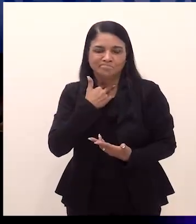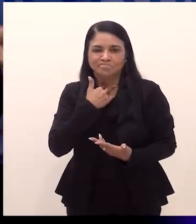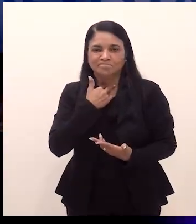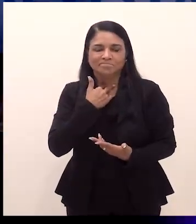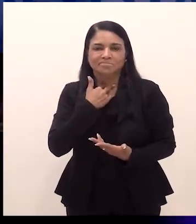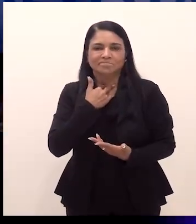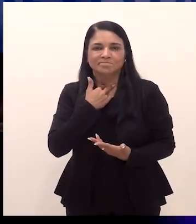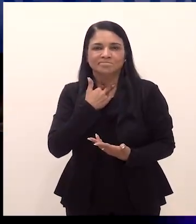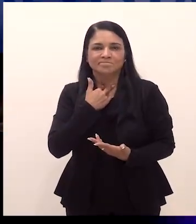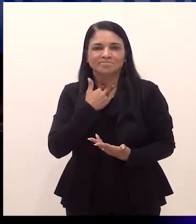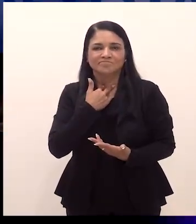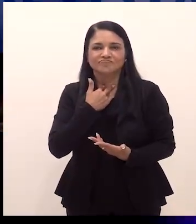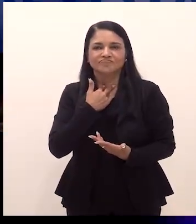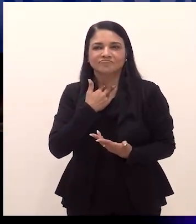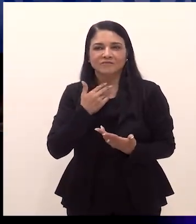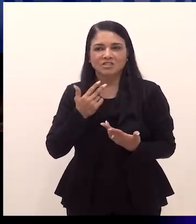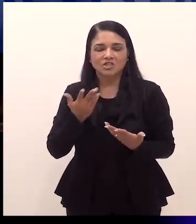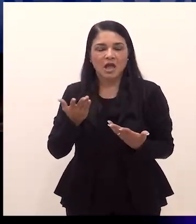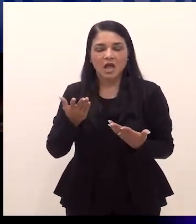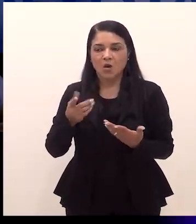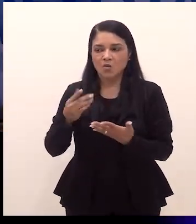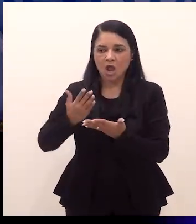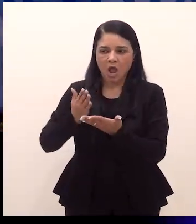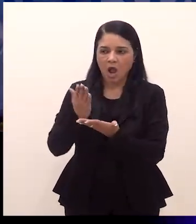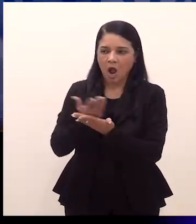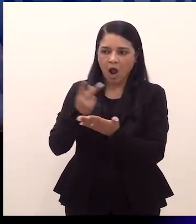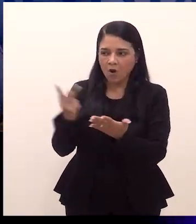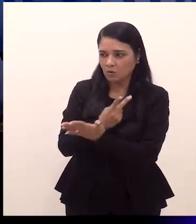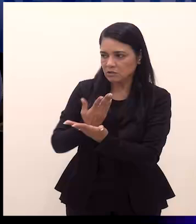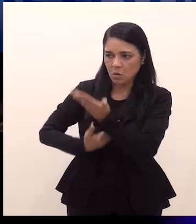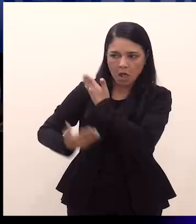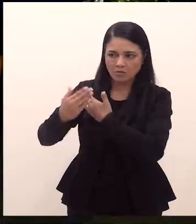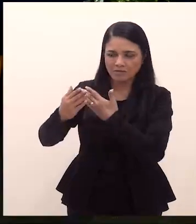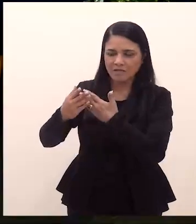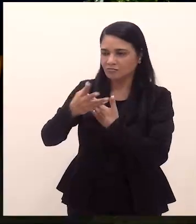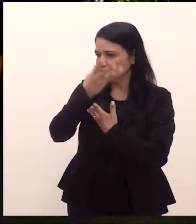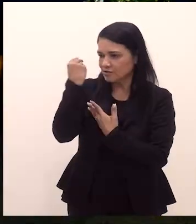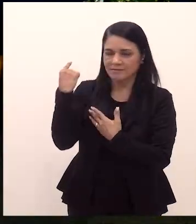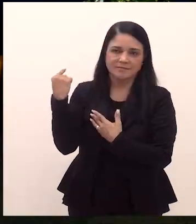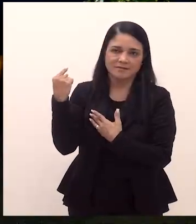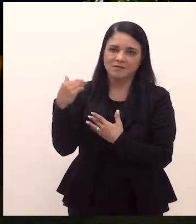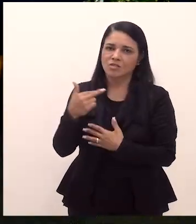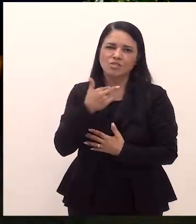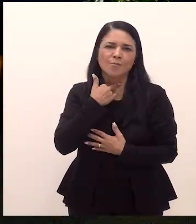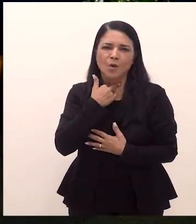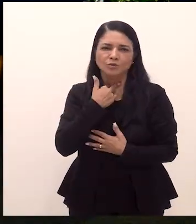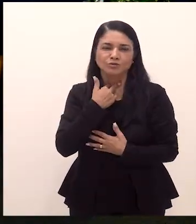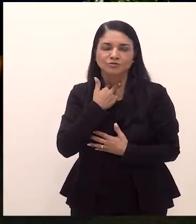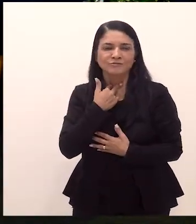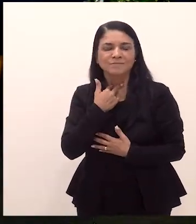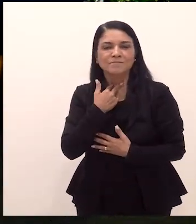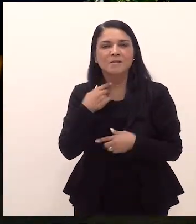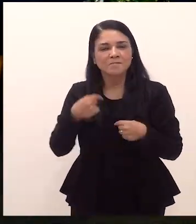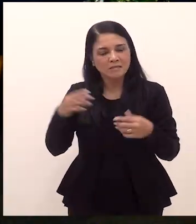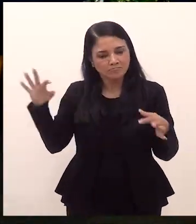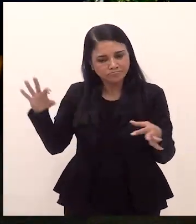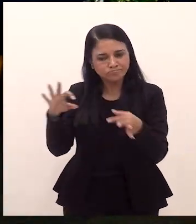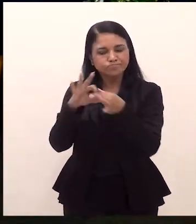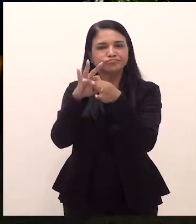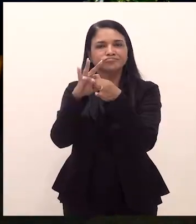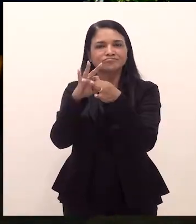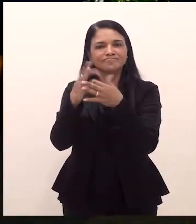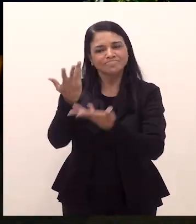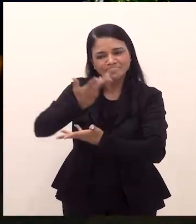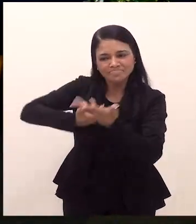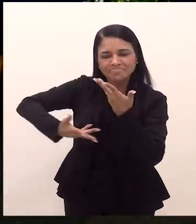gente não pode deixar essa barriga, assim, do que aconteceu Não pode lá ter esse atrás para o ato. que tem hoje. Não, É verdade. não existe esse ato. A gente